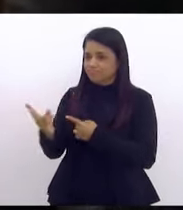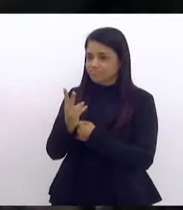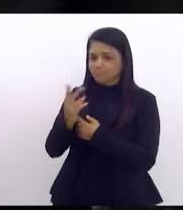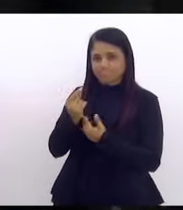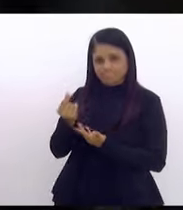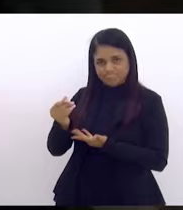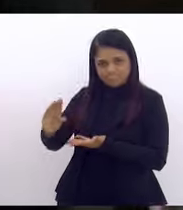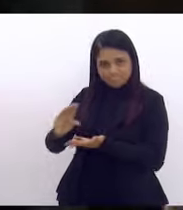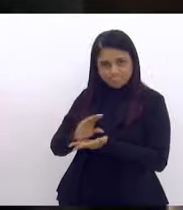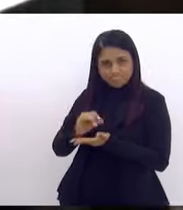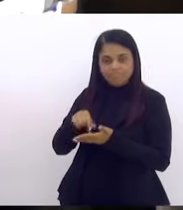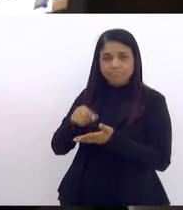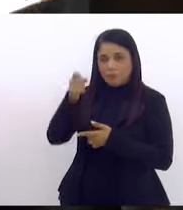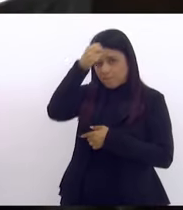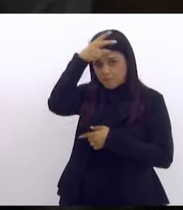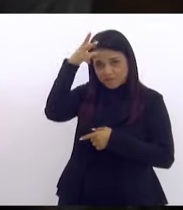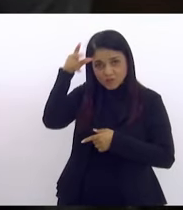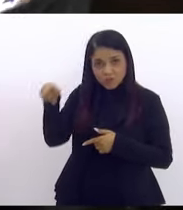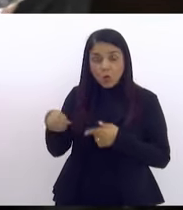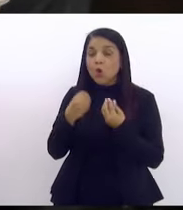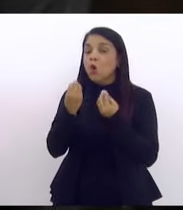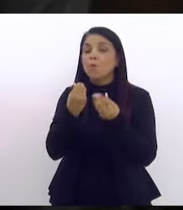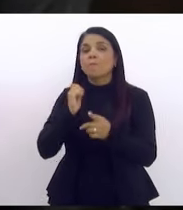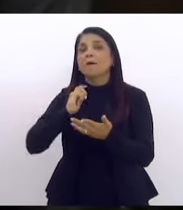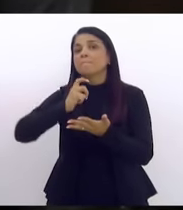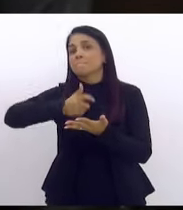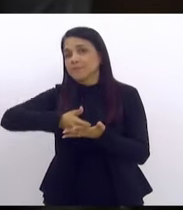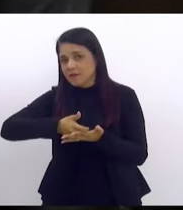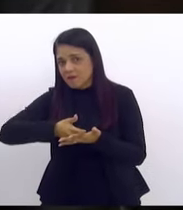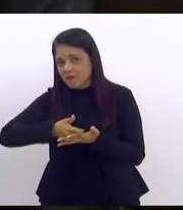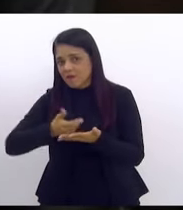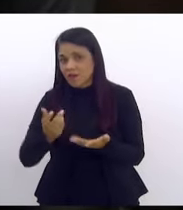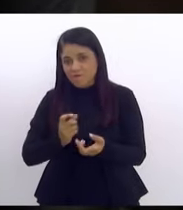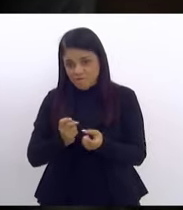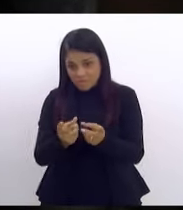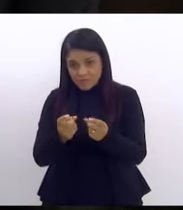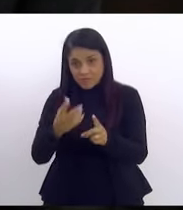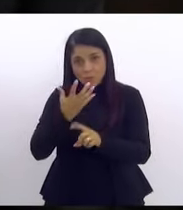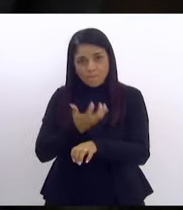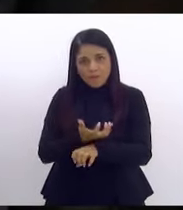dizer, pegou o dinheiro sem saber como vai pagar. E agora está vendendo praça, está...